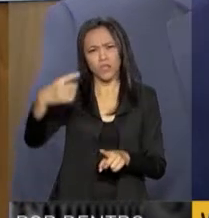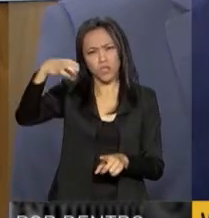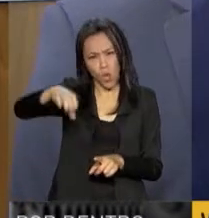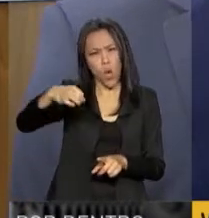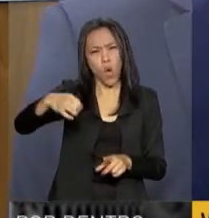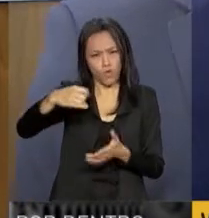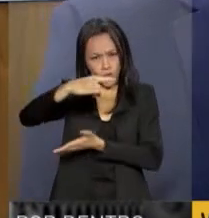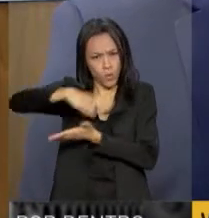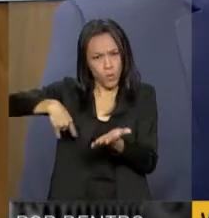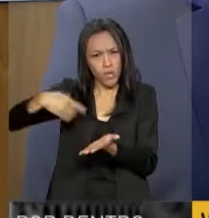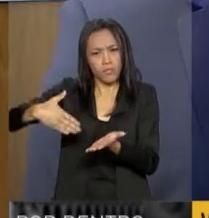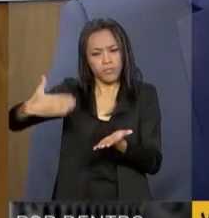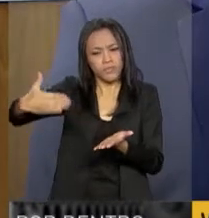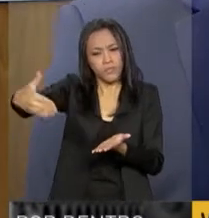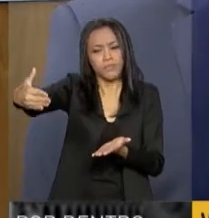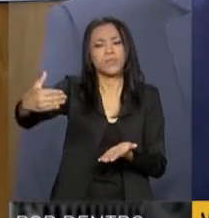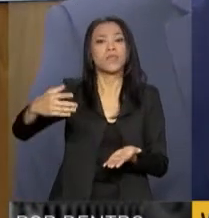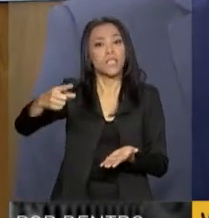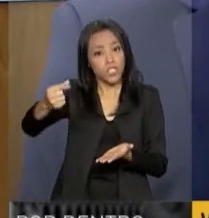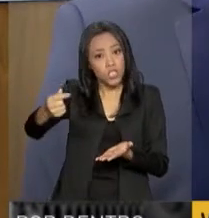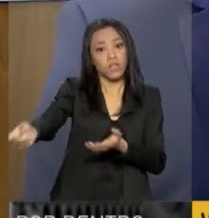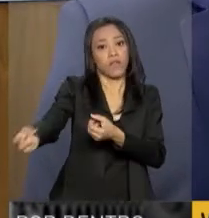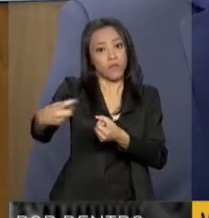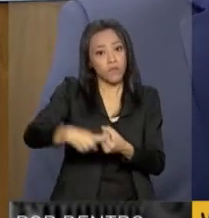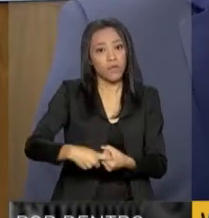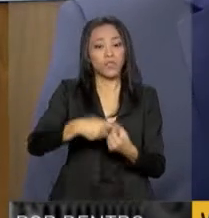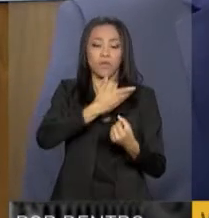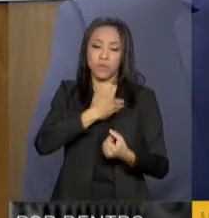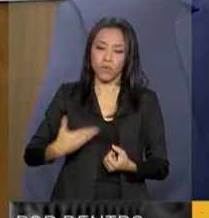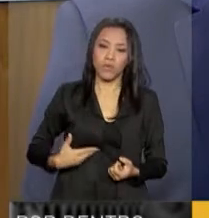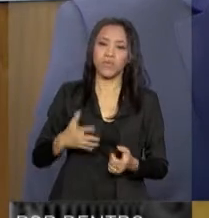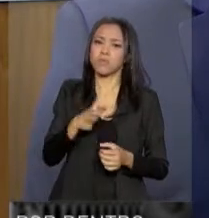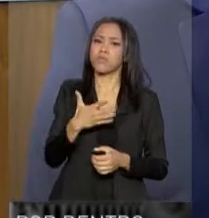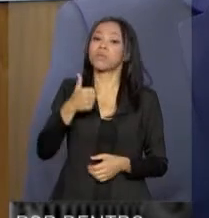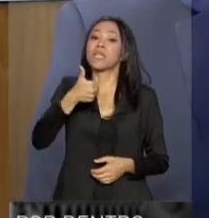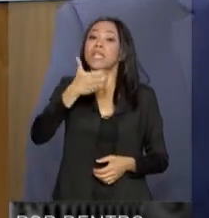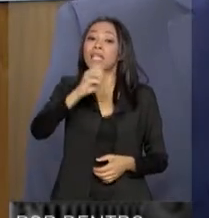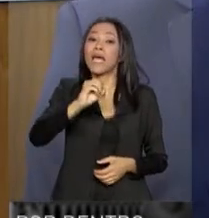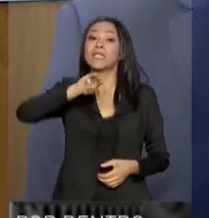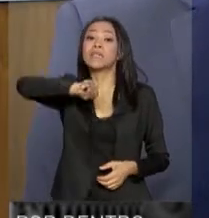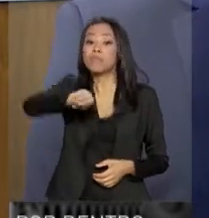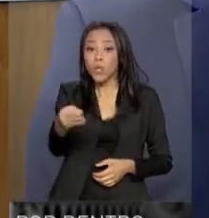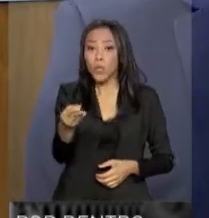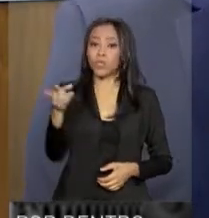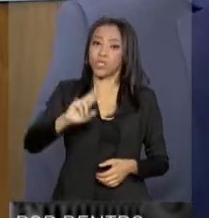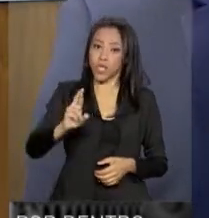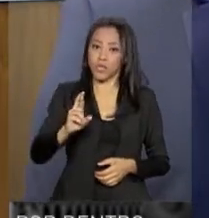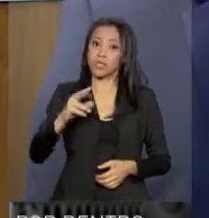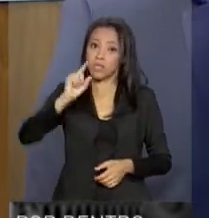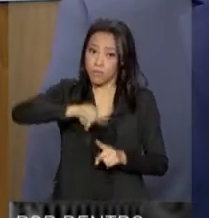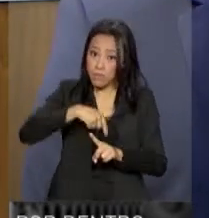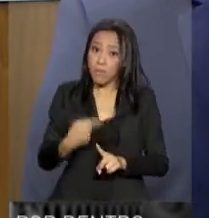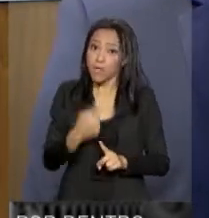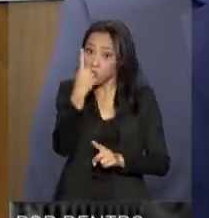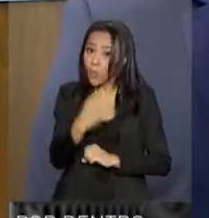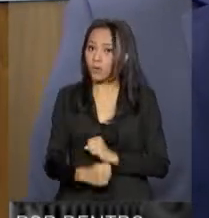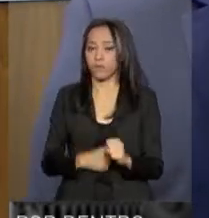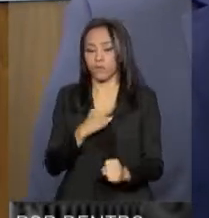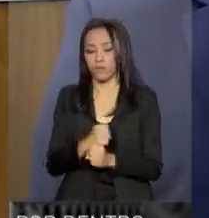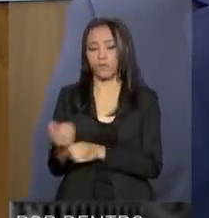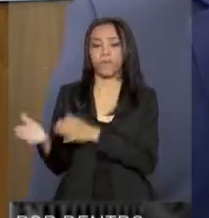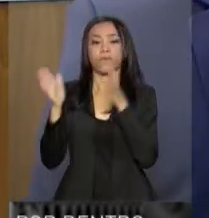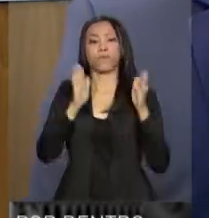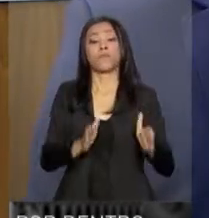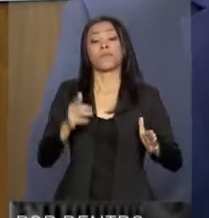que nós pretendemos retornar aos cofres públicos cerca de 10 bilhões de reais 1 em mais um ano em relação ao lava-jato